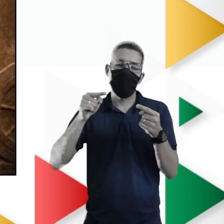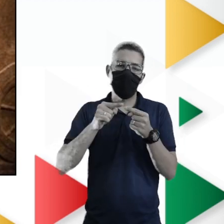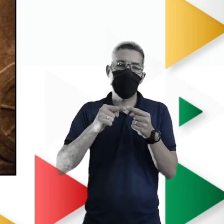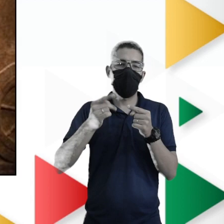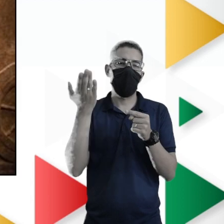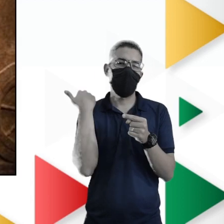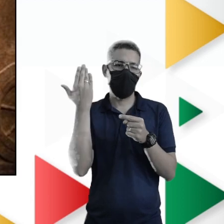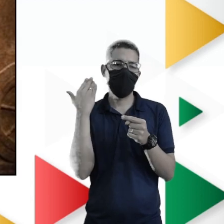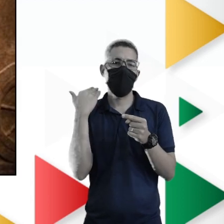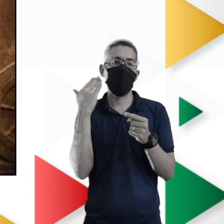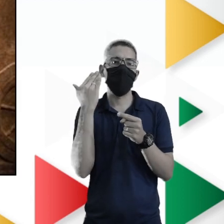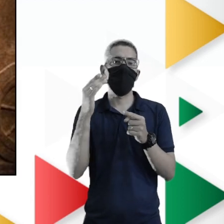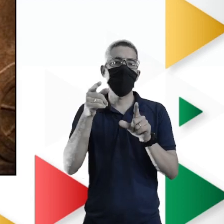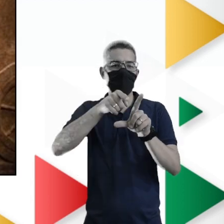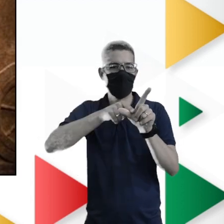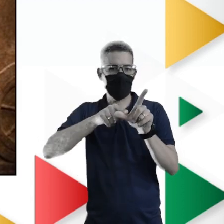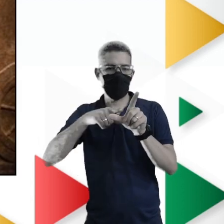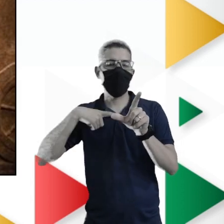ângulos aconteceu